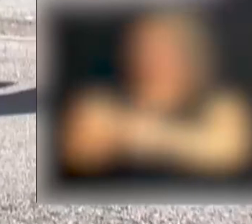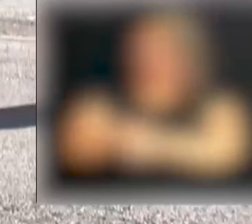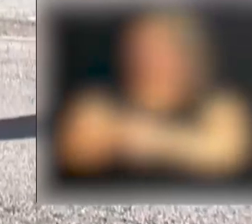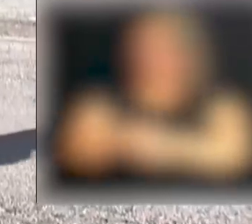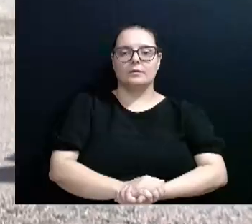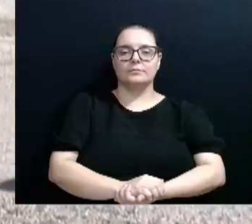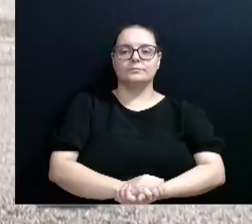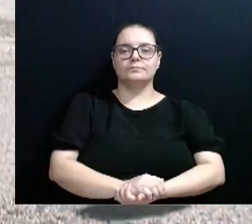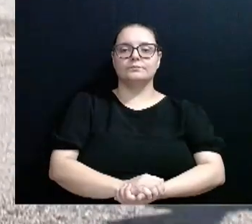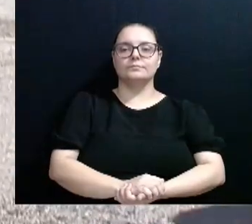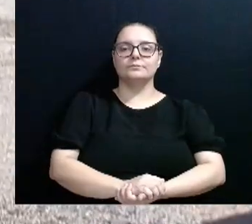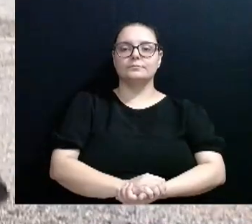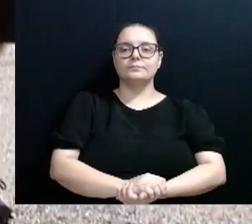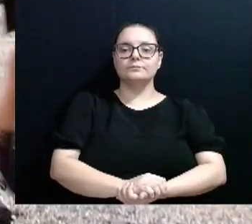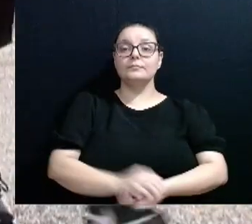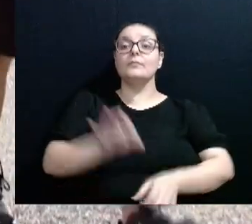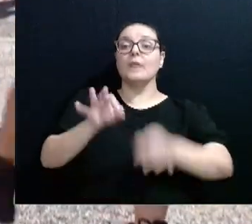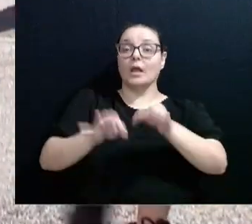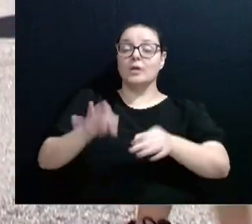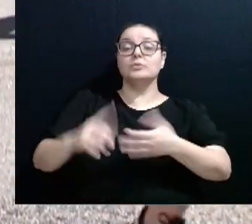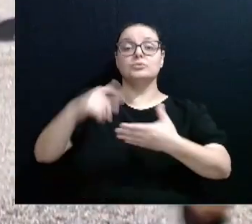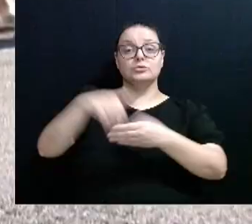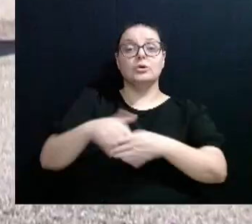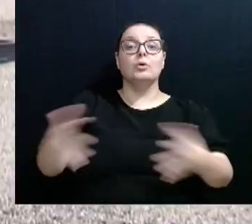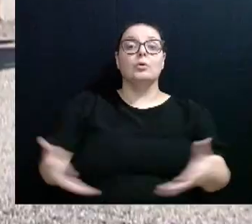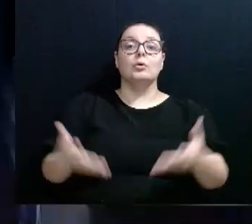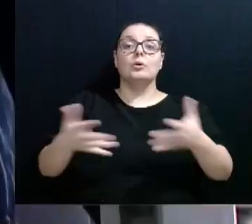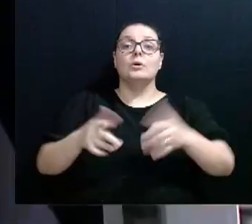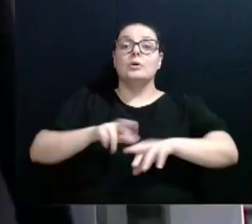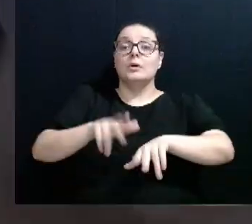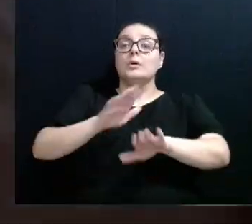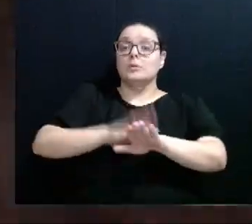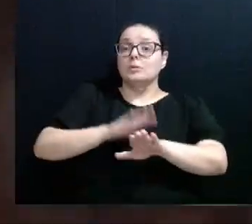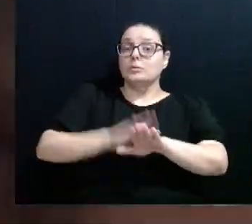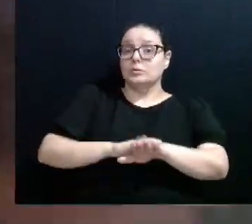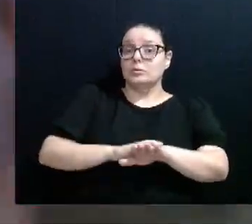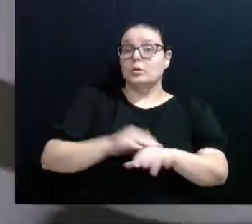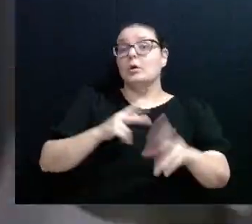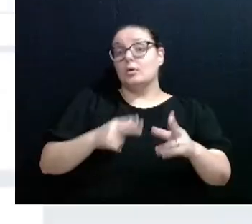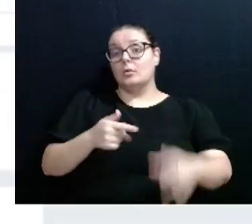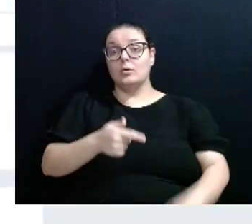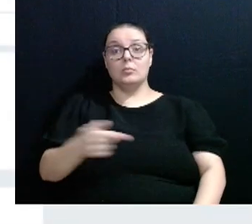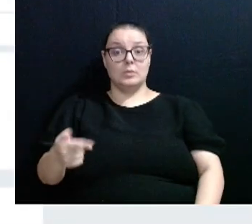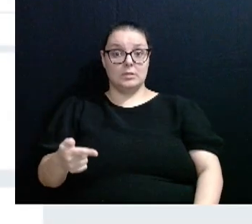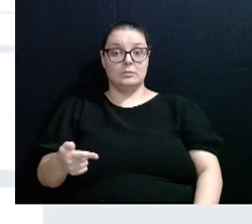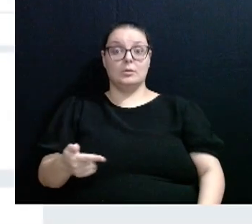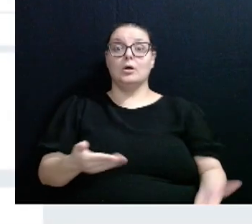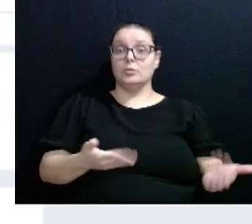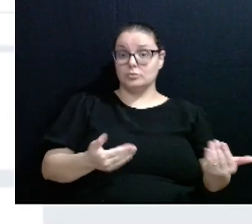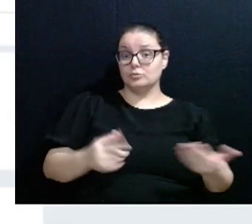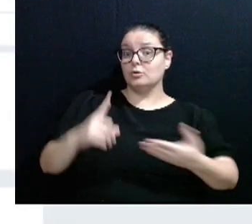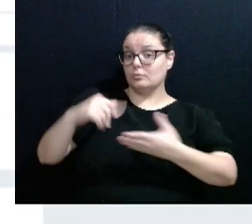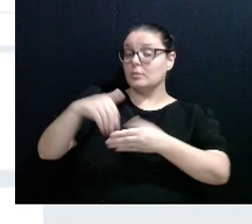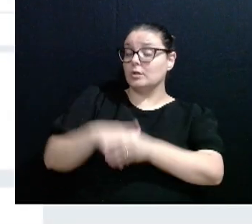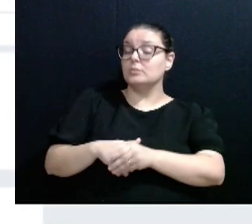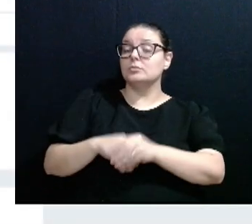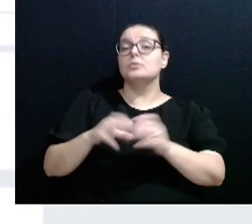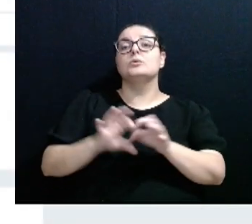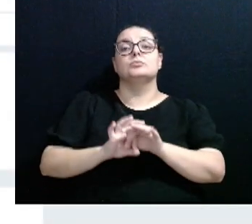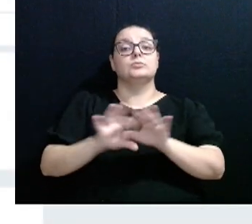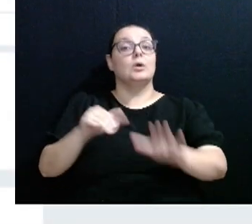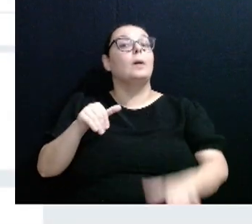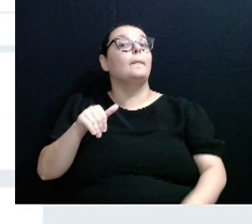A Justiça Eleitoral tem promovido diversas ações, como a Semana do Jovem Eleitor, e disponibilizando cada vez